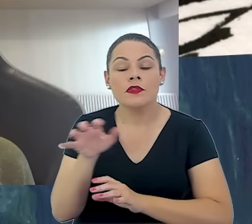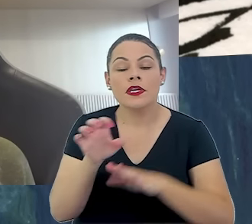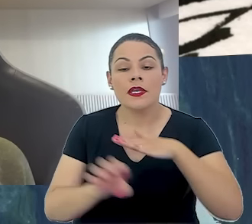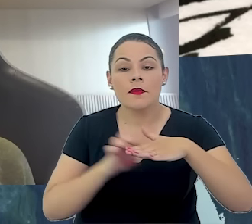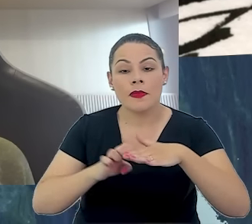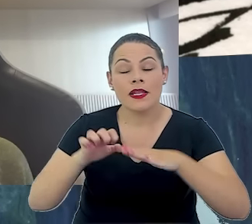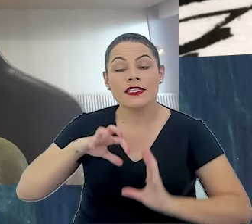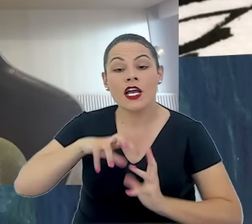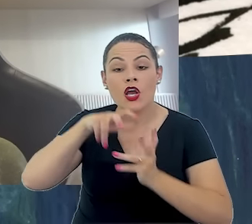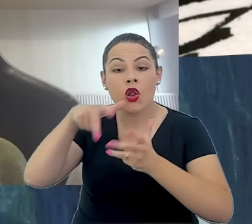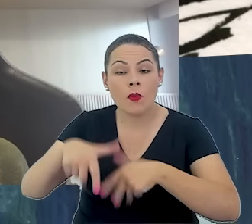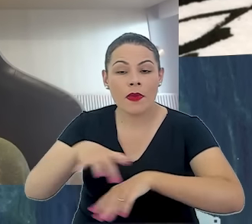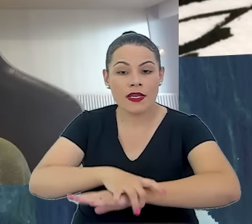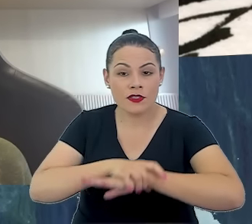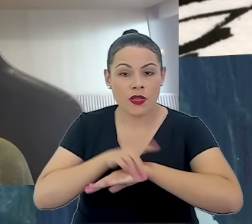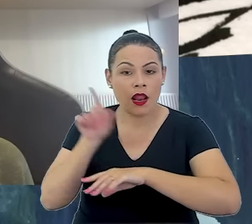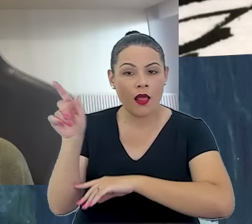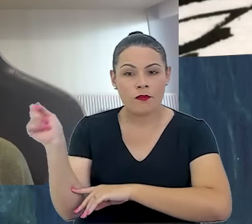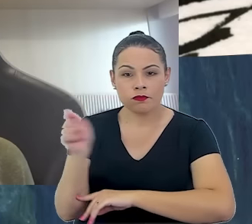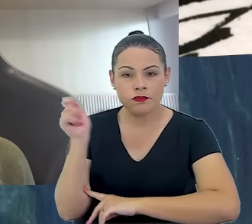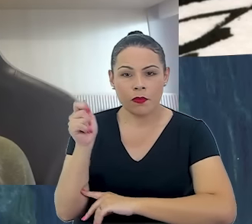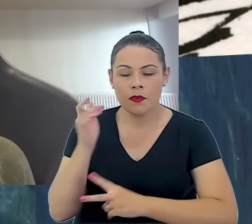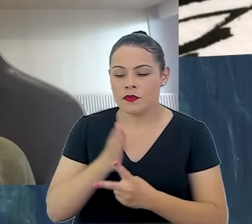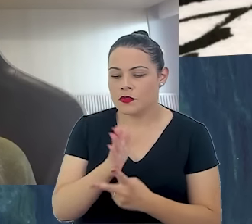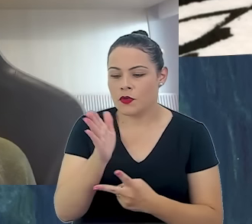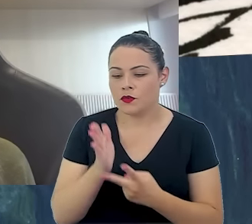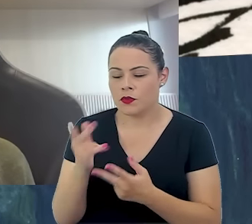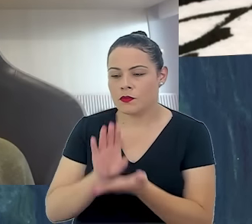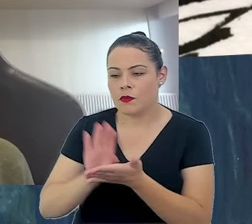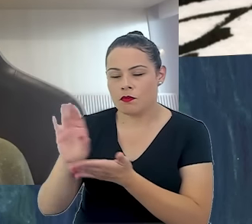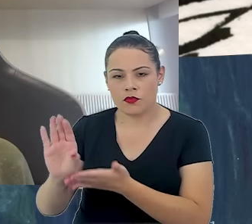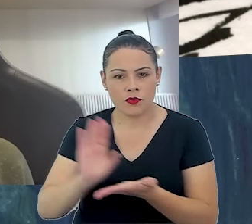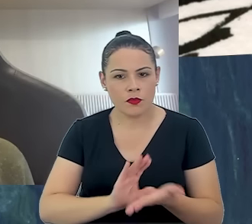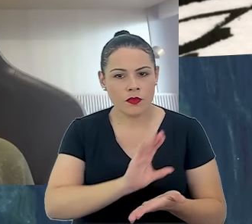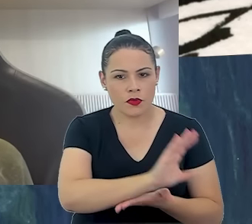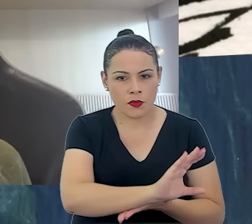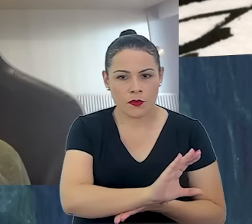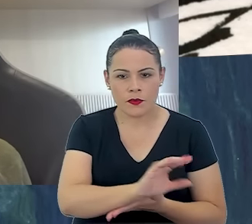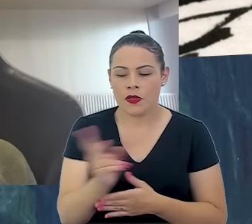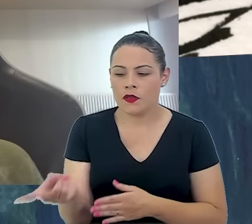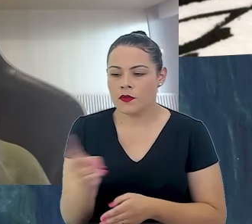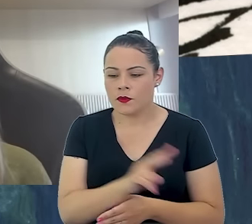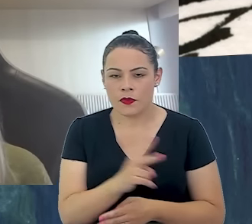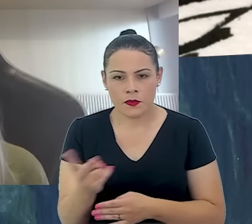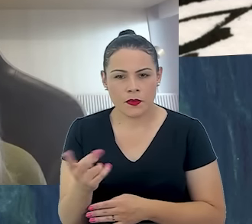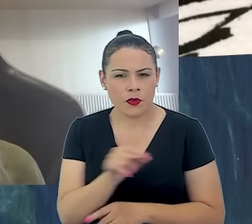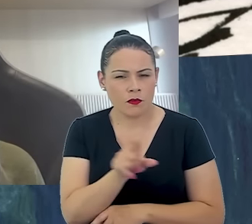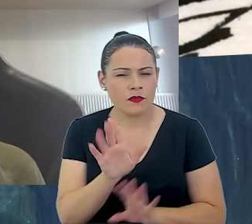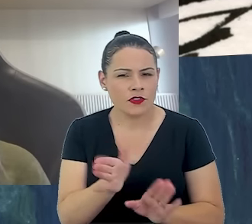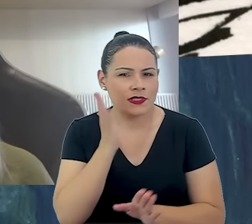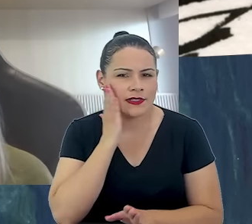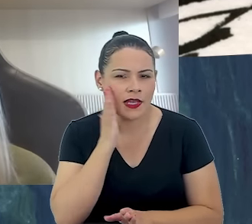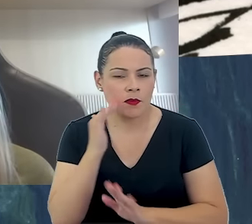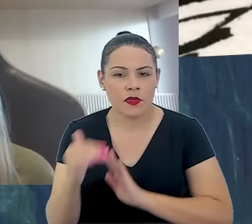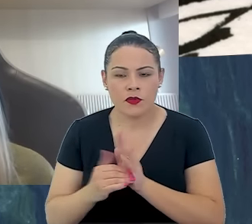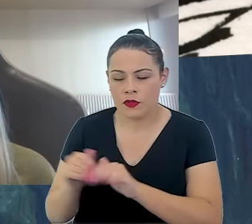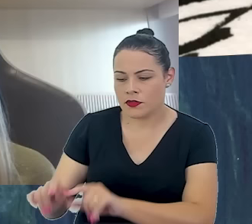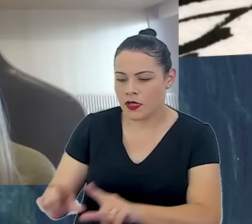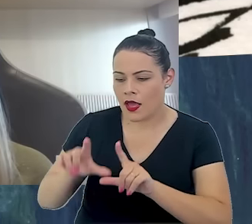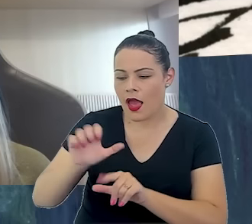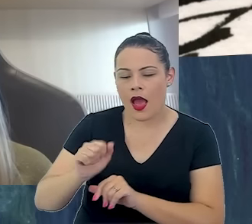de seguro no Rio Grande do Sul São duas concessões que nós financiamos a rodoviárias no Rio Grande do Sul E como você sabe as